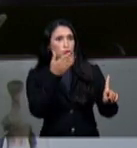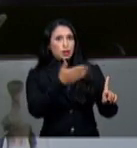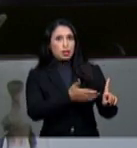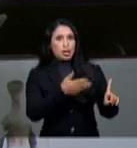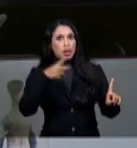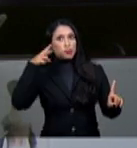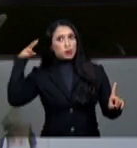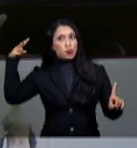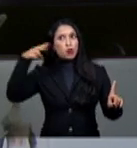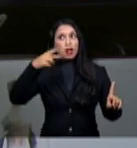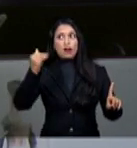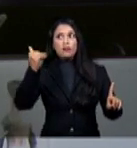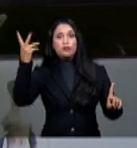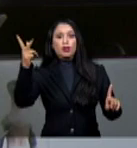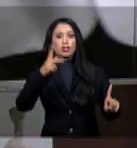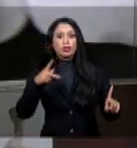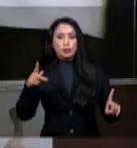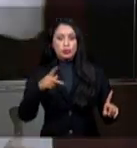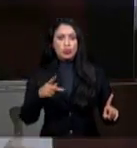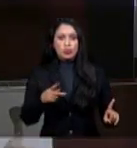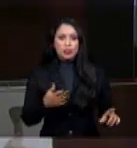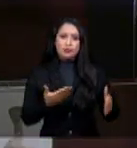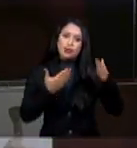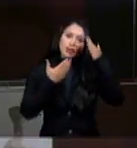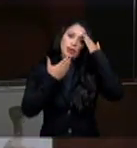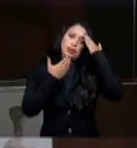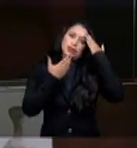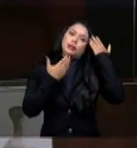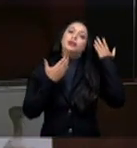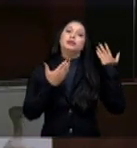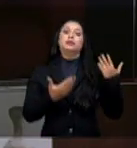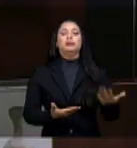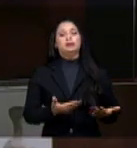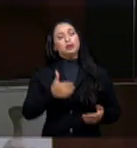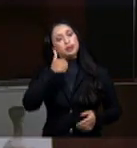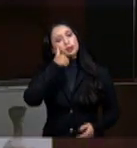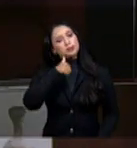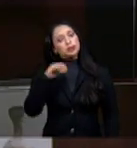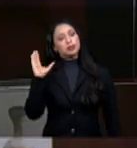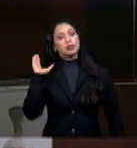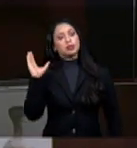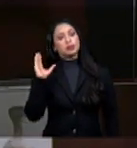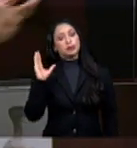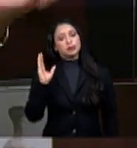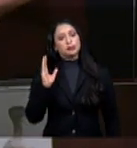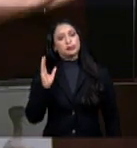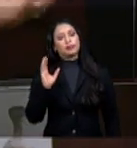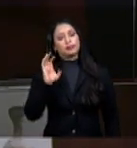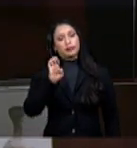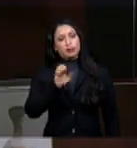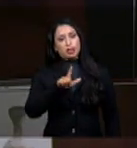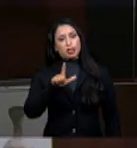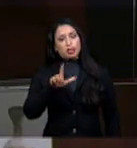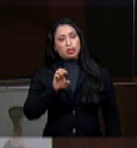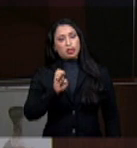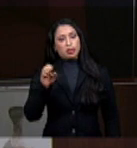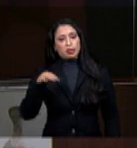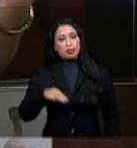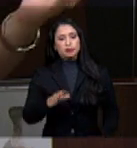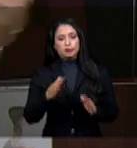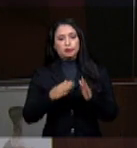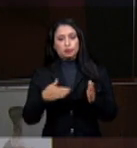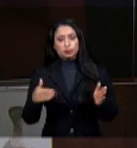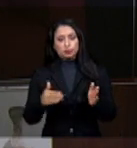Muito obrigada. Prezada ministra Rosa Weber, prezada ministra Ellen Gracia, prezados colegas na painel